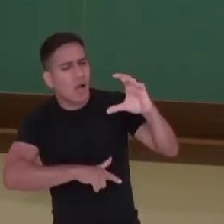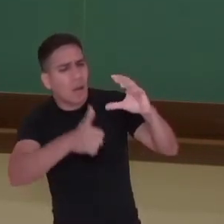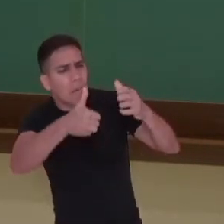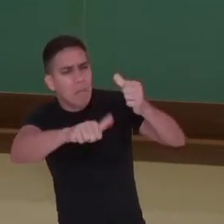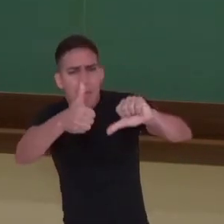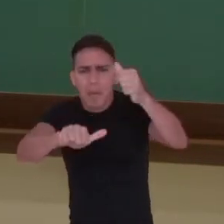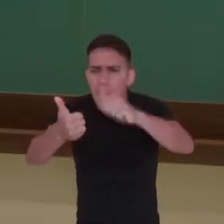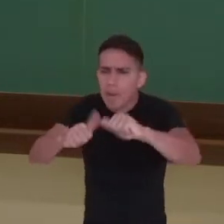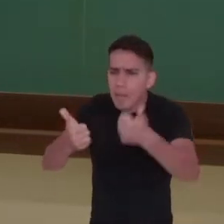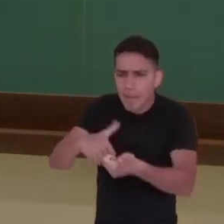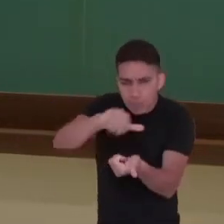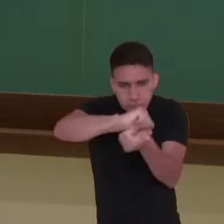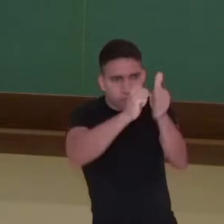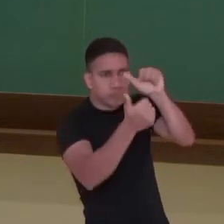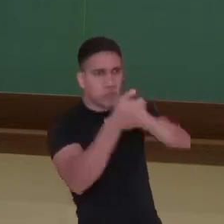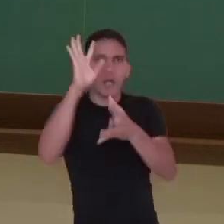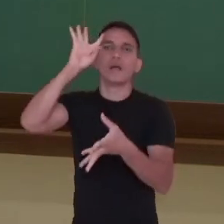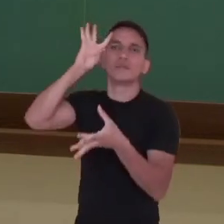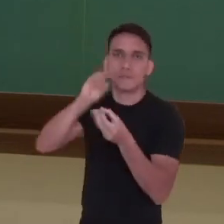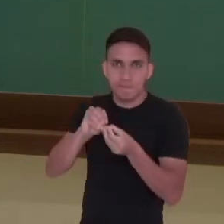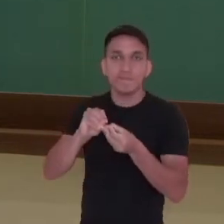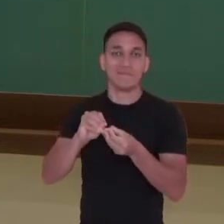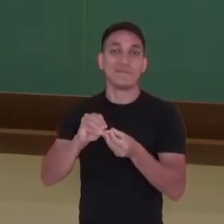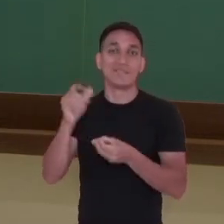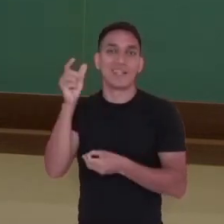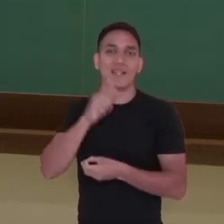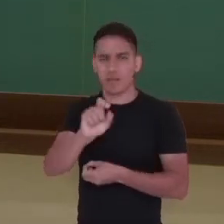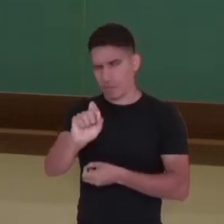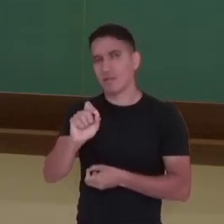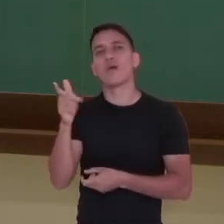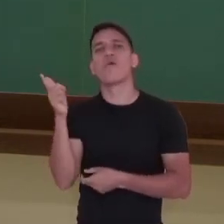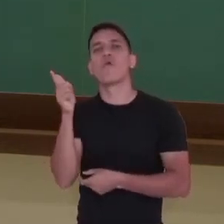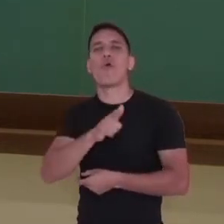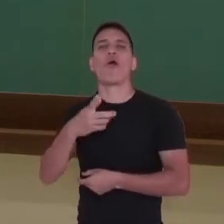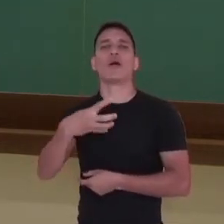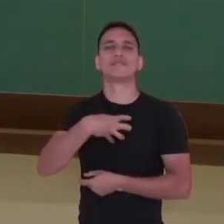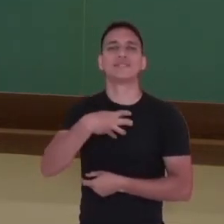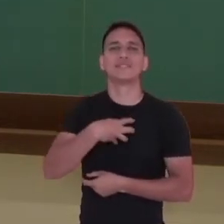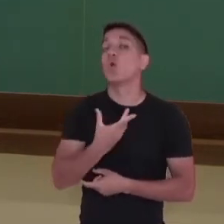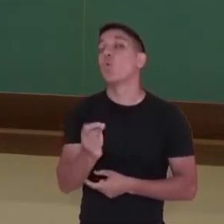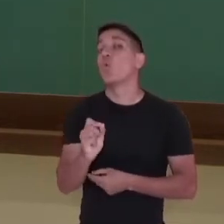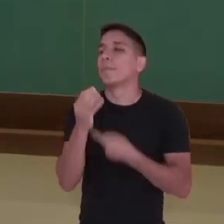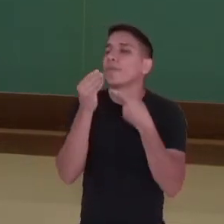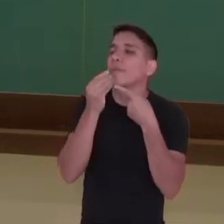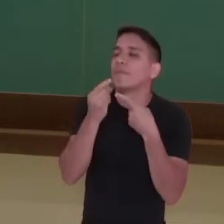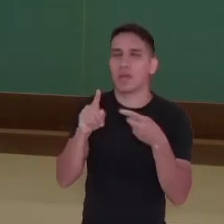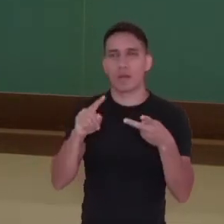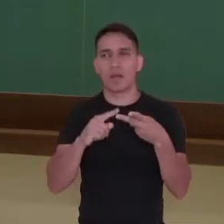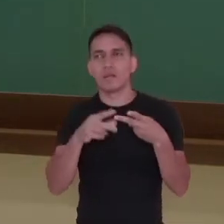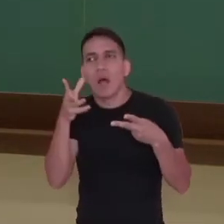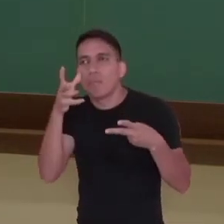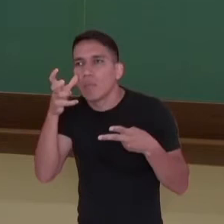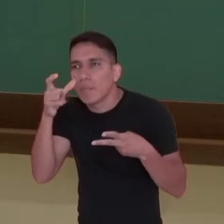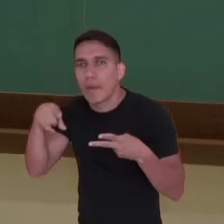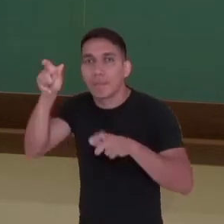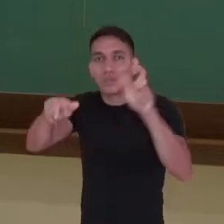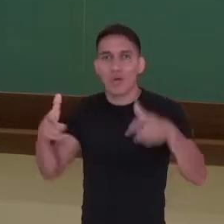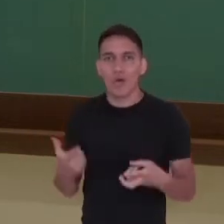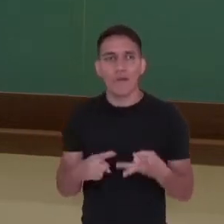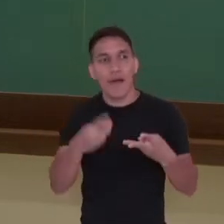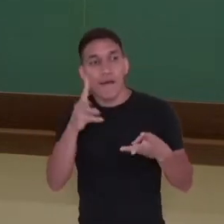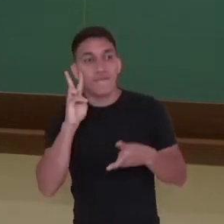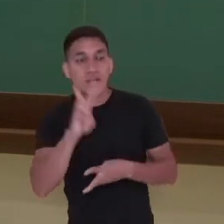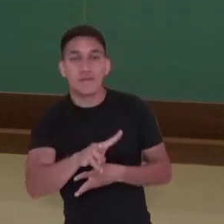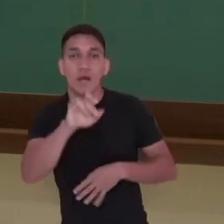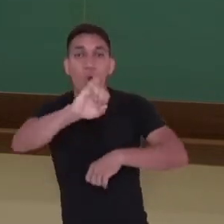vai processar essas informações. E aí você vai sentir o gosto, ouvir as pessoas, ver os objetos e assim